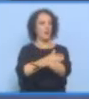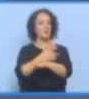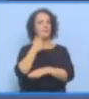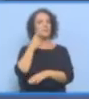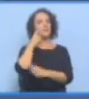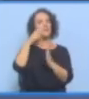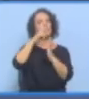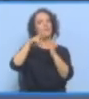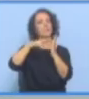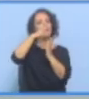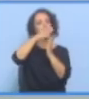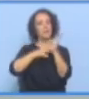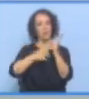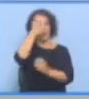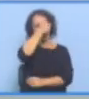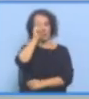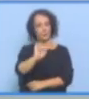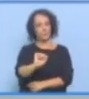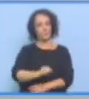texto que é lido nas Eucaristias de domingo.